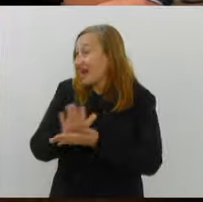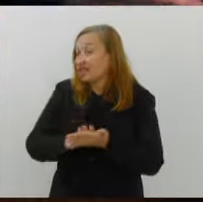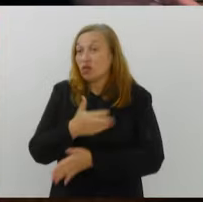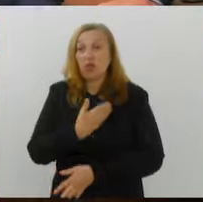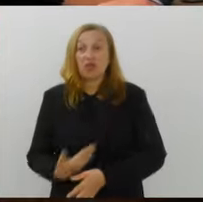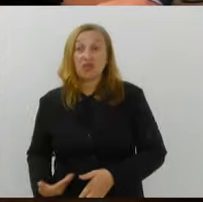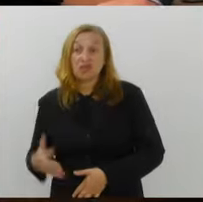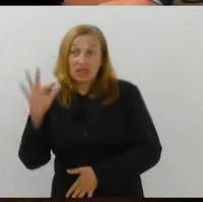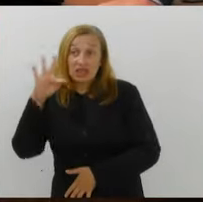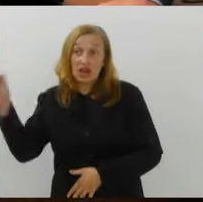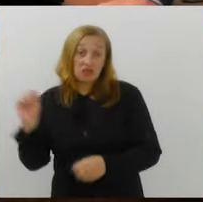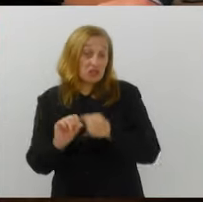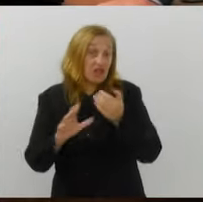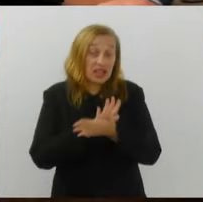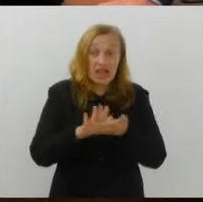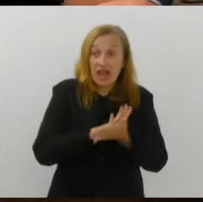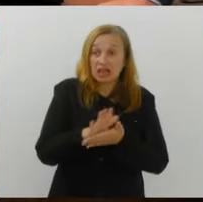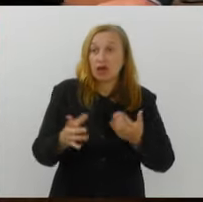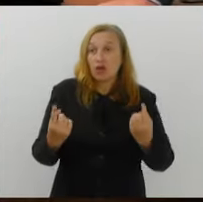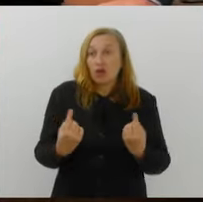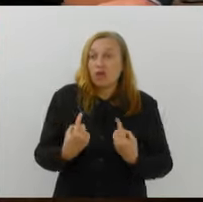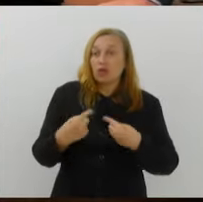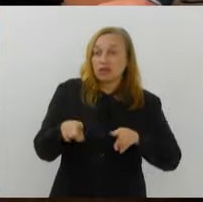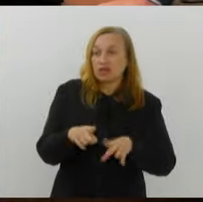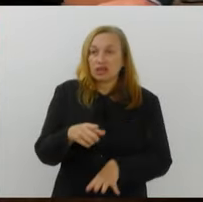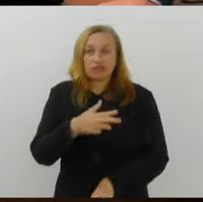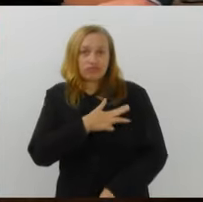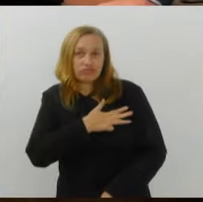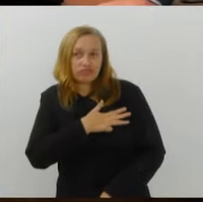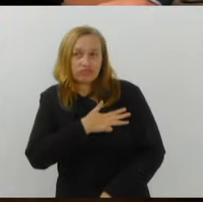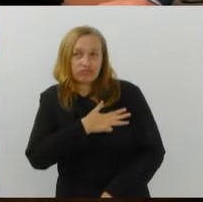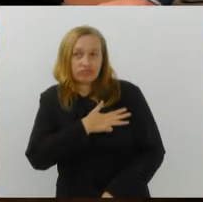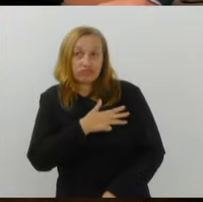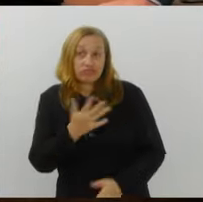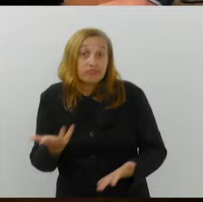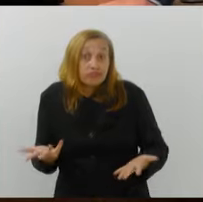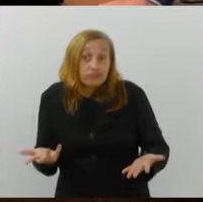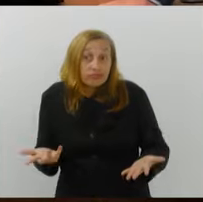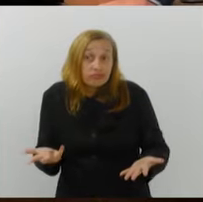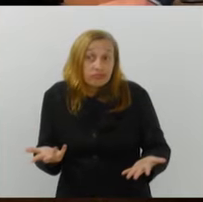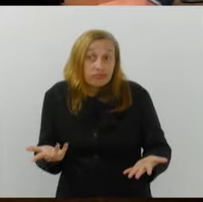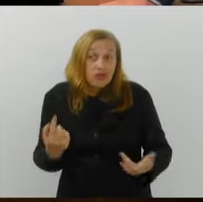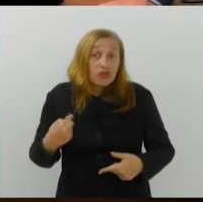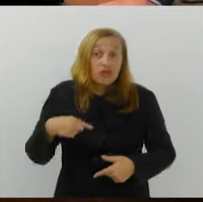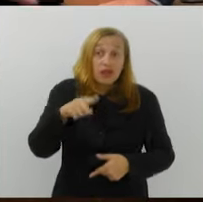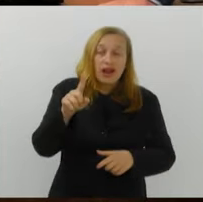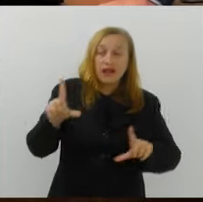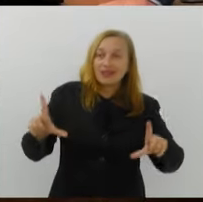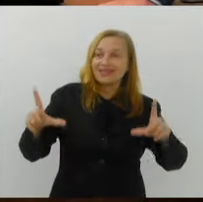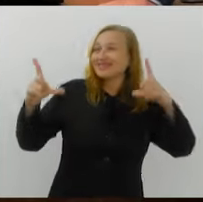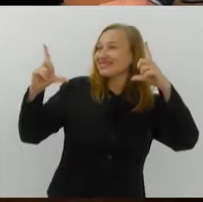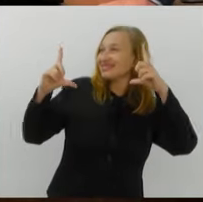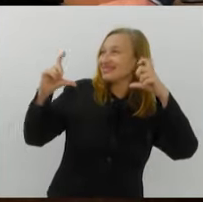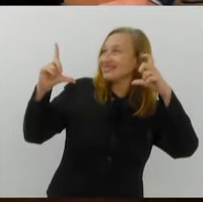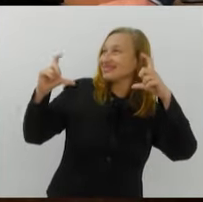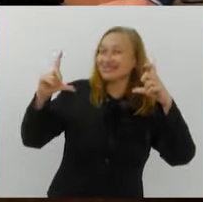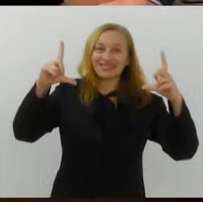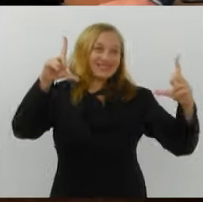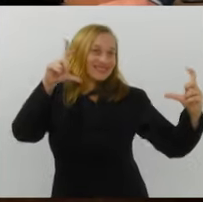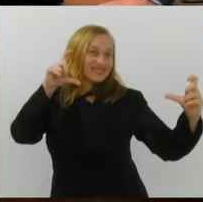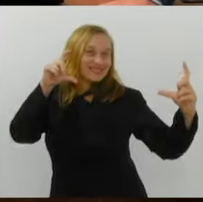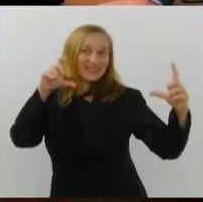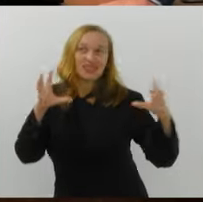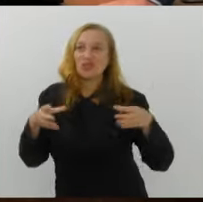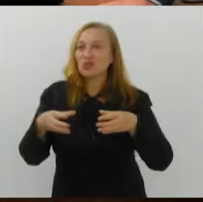fez, pelo contrário, né, esse presidente bandido que nós temos aí à frente do nosso país foi para lá fazer fotinha, né, com a